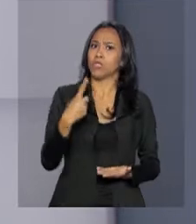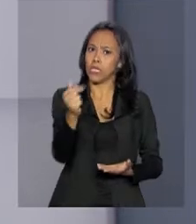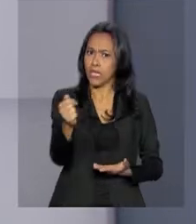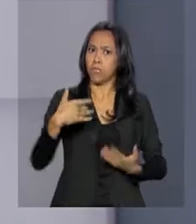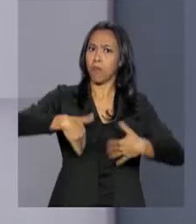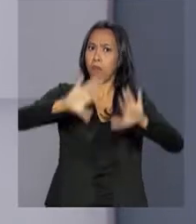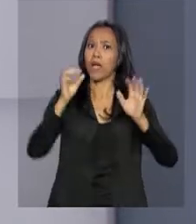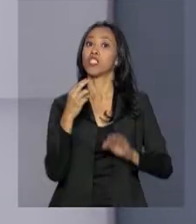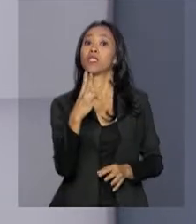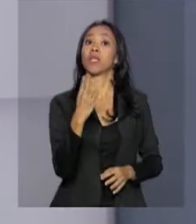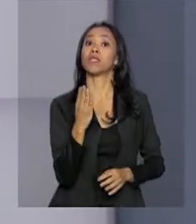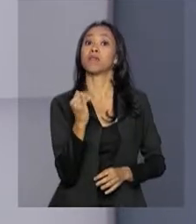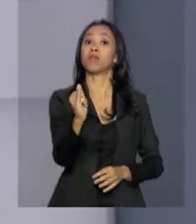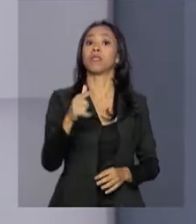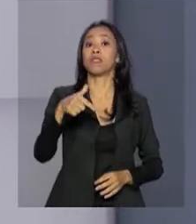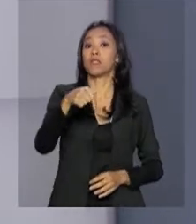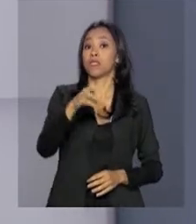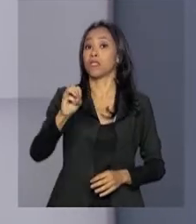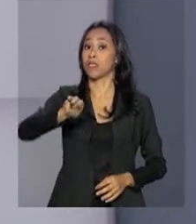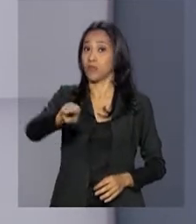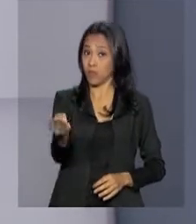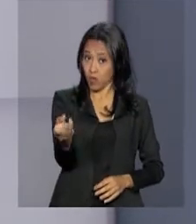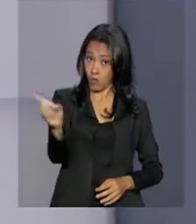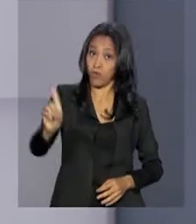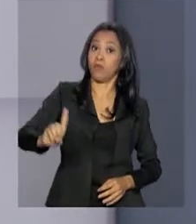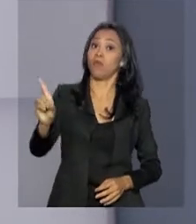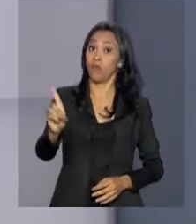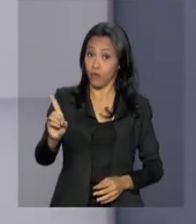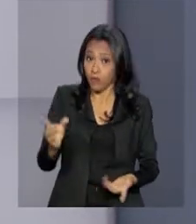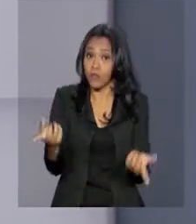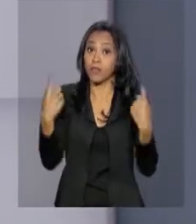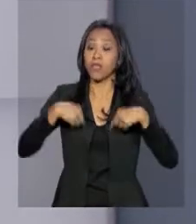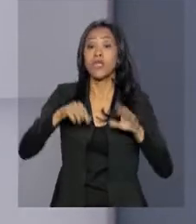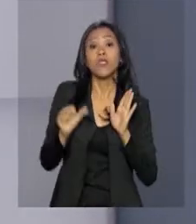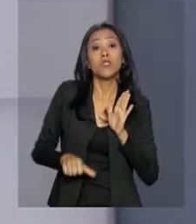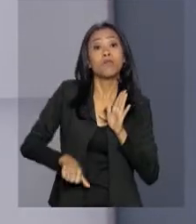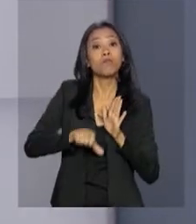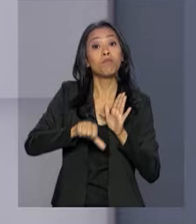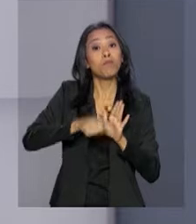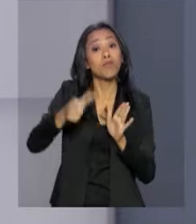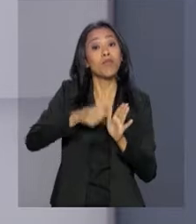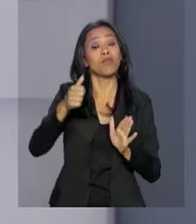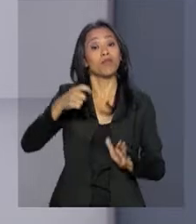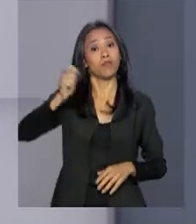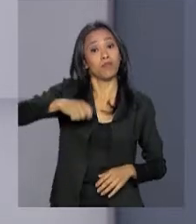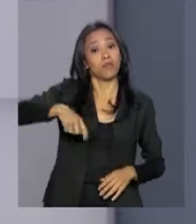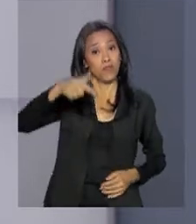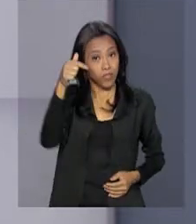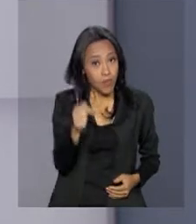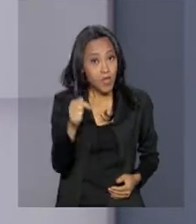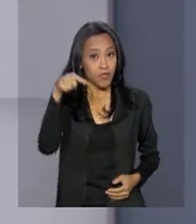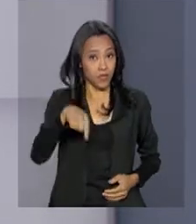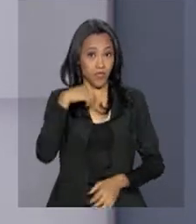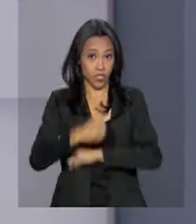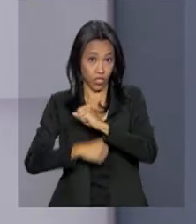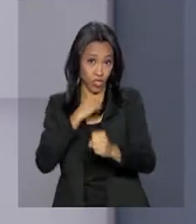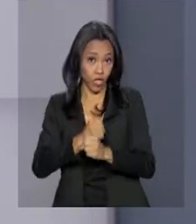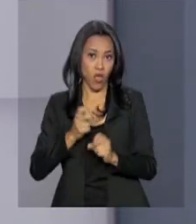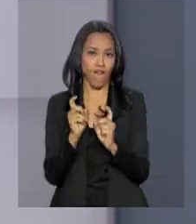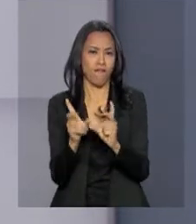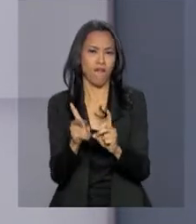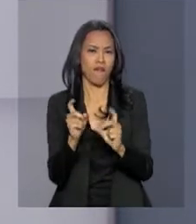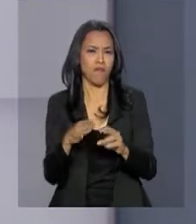mais de 3 bilhões e 700 milhões de dólares nos primeiros sete meses deste ano a corrente de comércio já